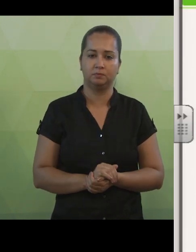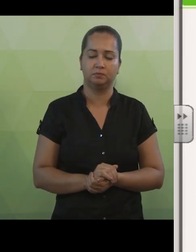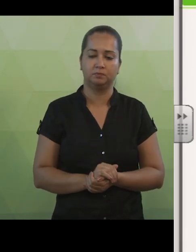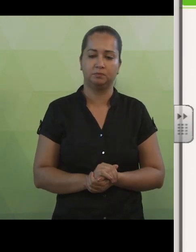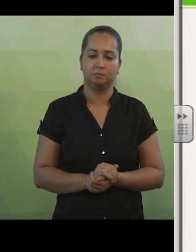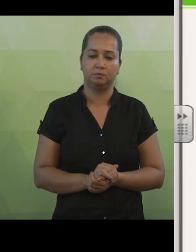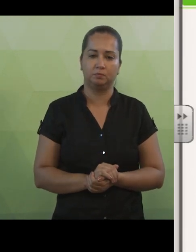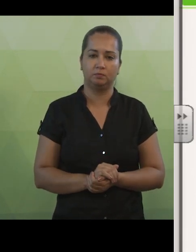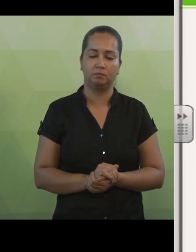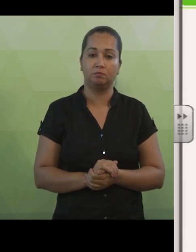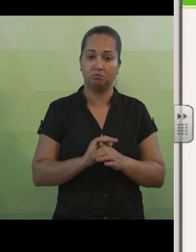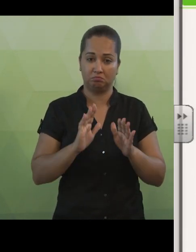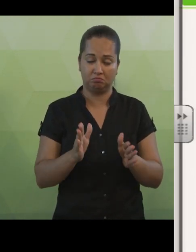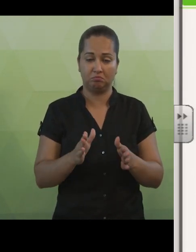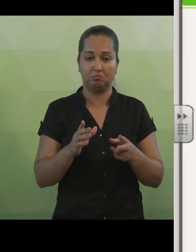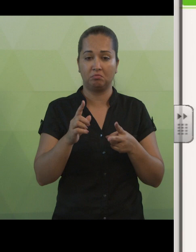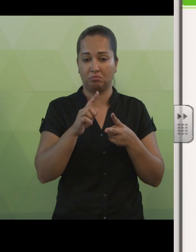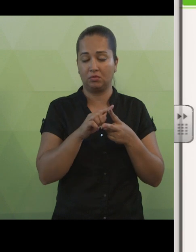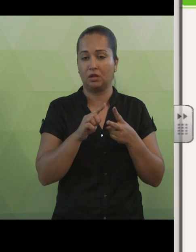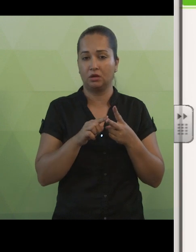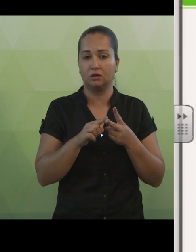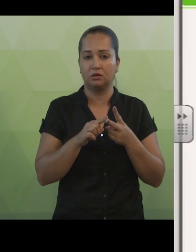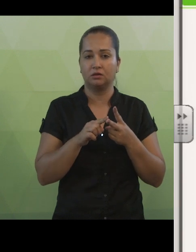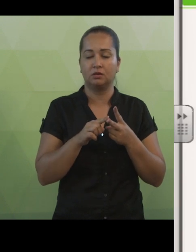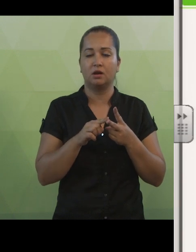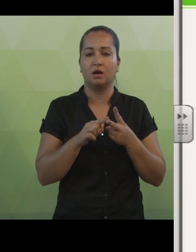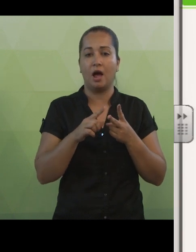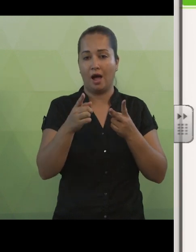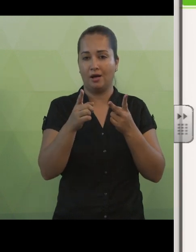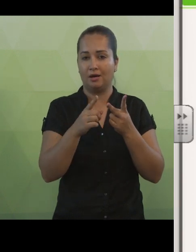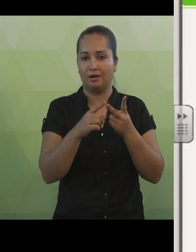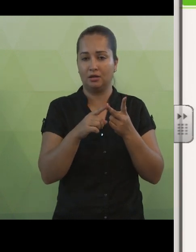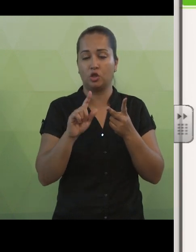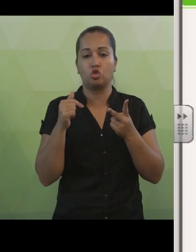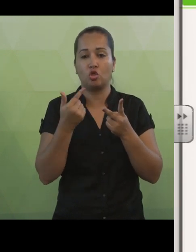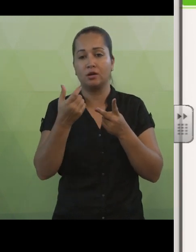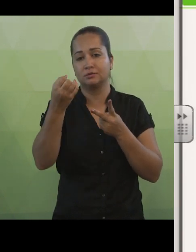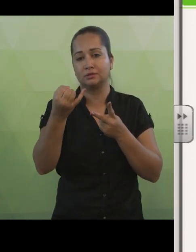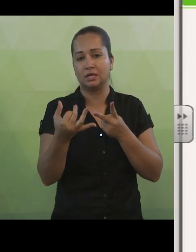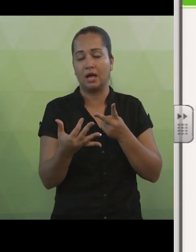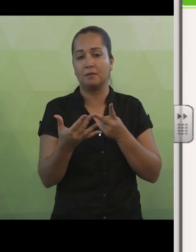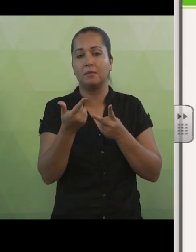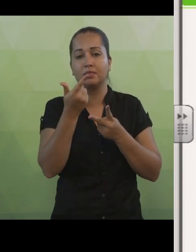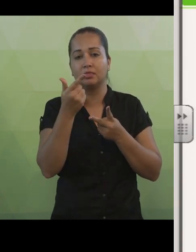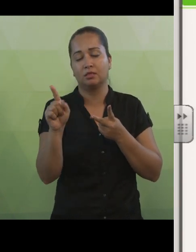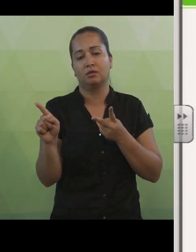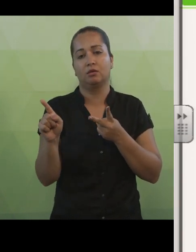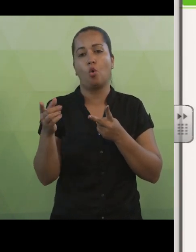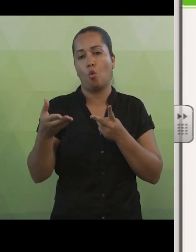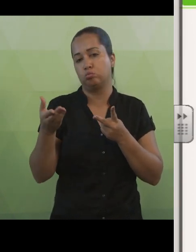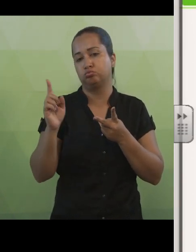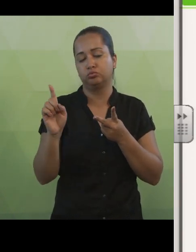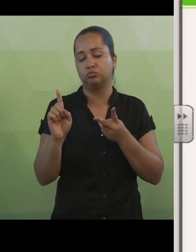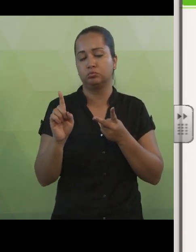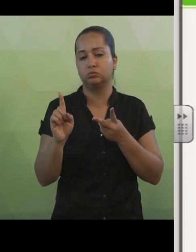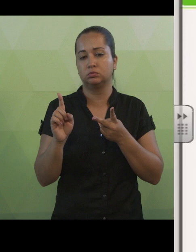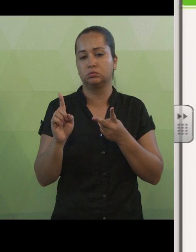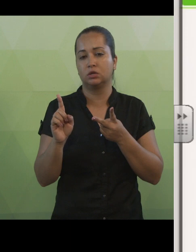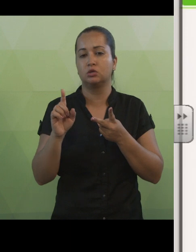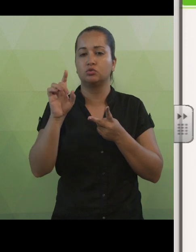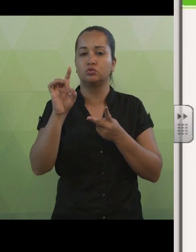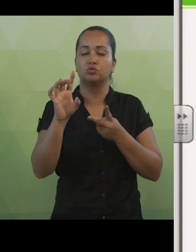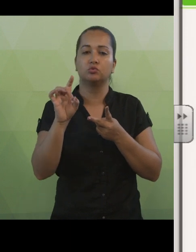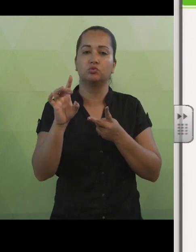chamados gatilhos. Esses tipos de restrições procedurais, não vamos entrar no contexto delas aqui hoje não, tá bom? Nós